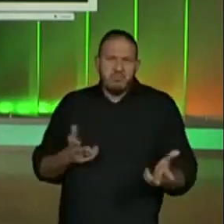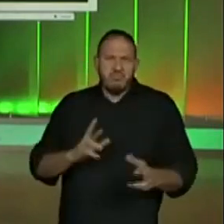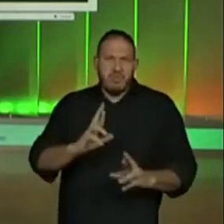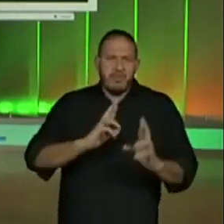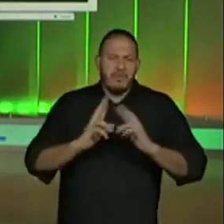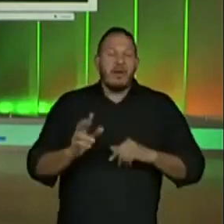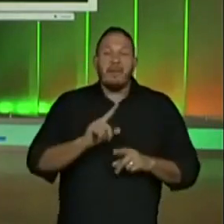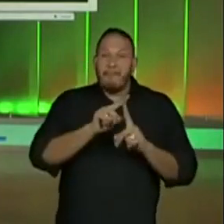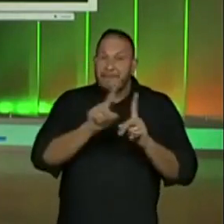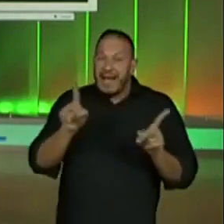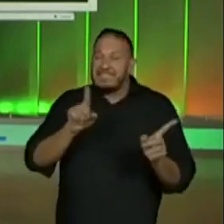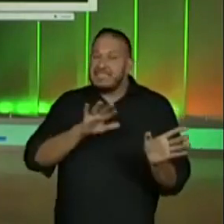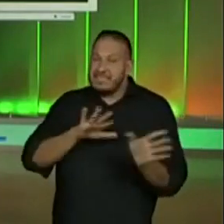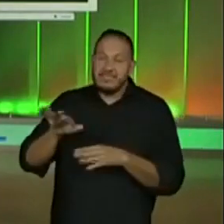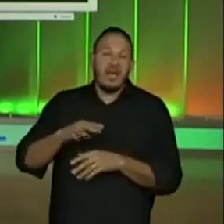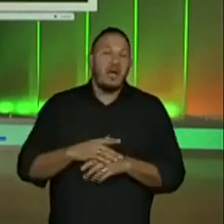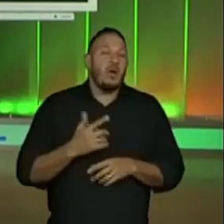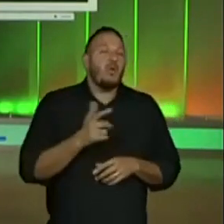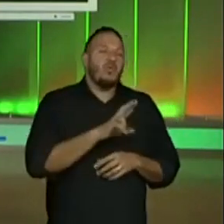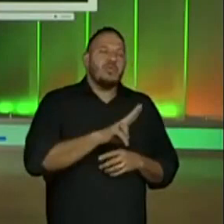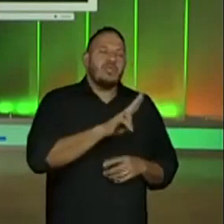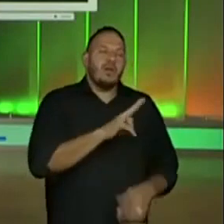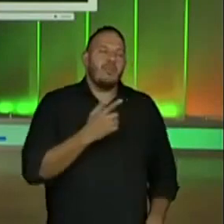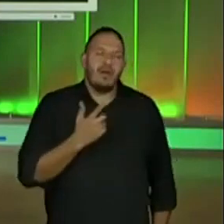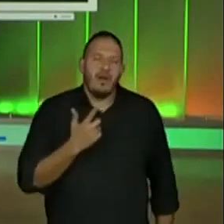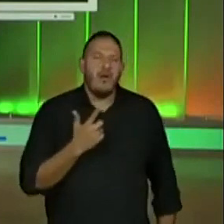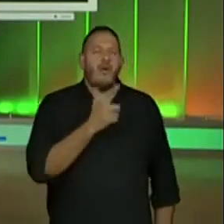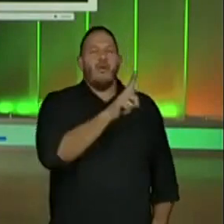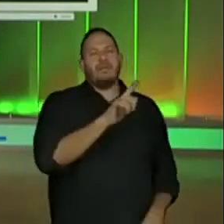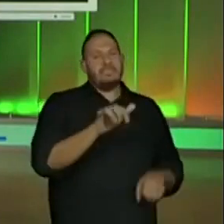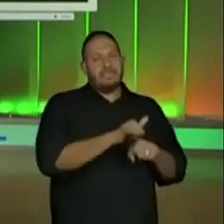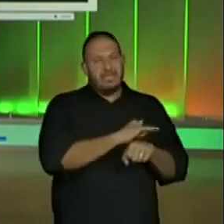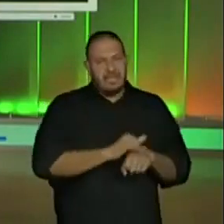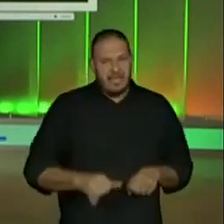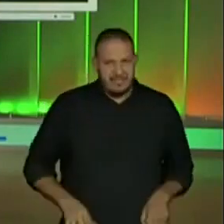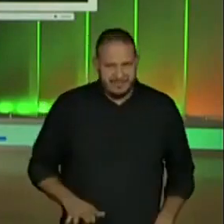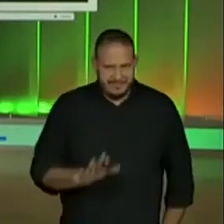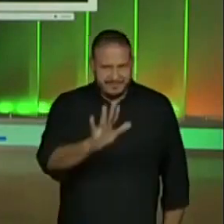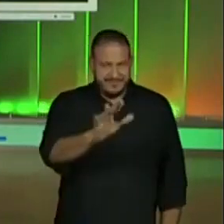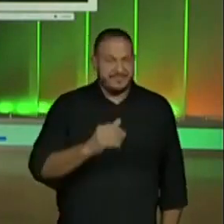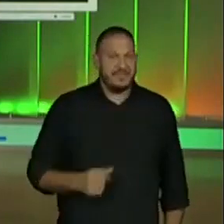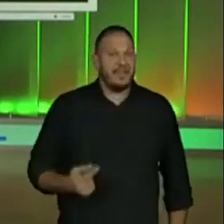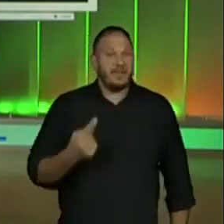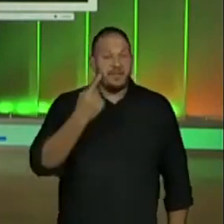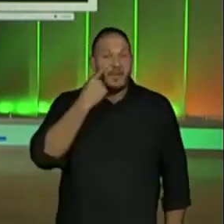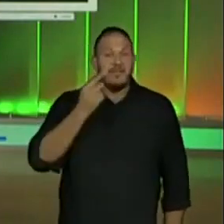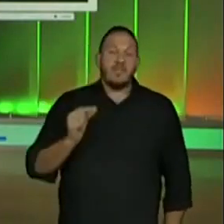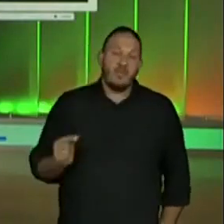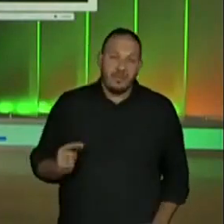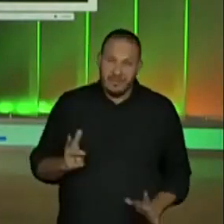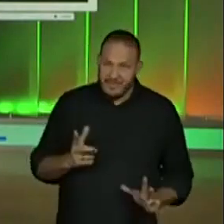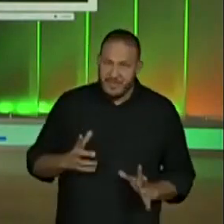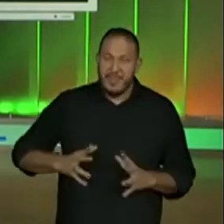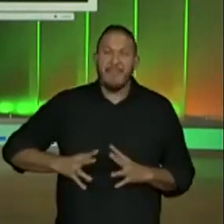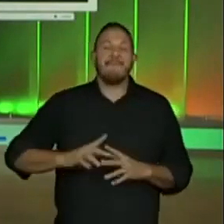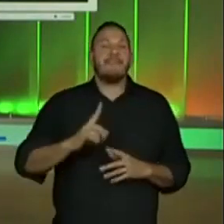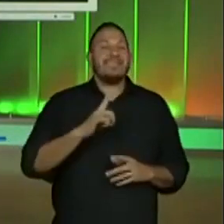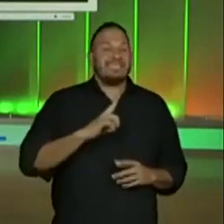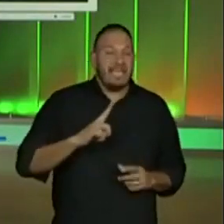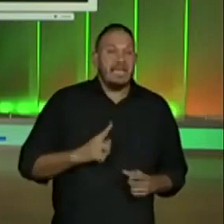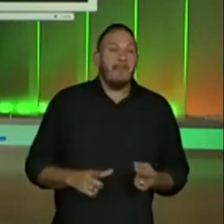utilizar uma outra estratégia para fazer essa multiplicação? Vamos lá? Eu vou então... A gente tem aí o